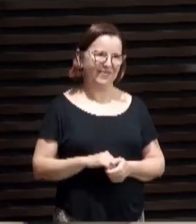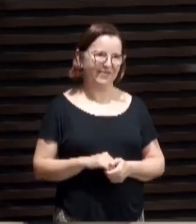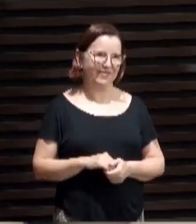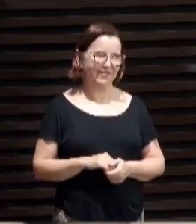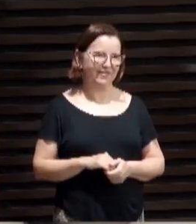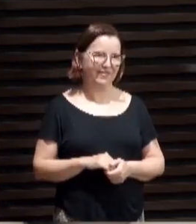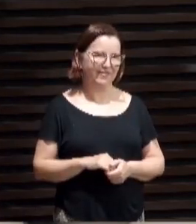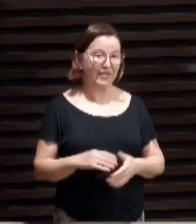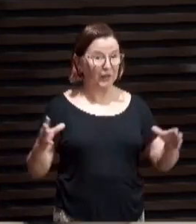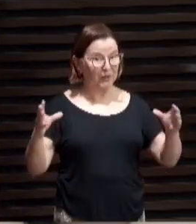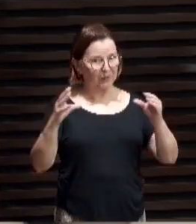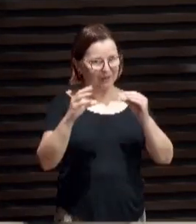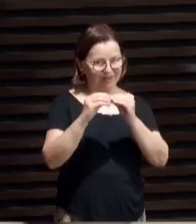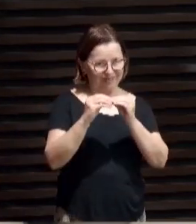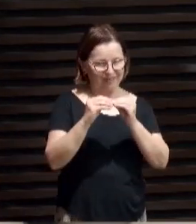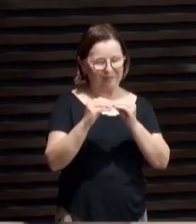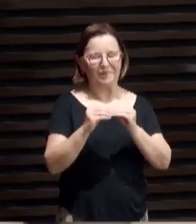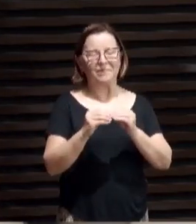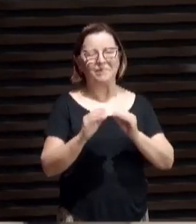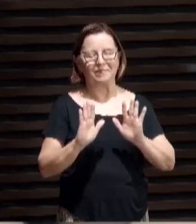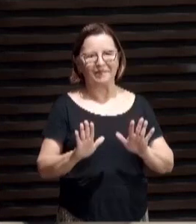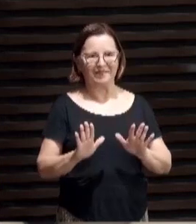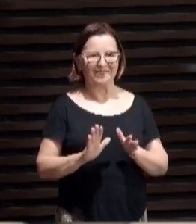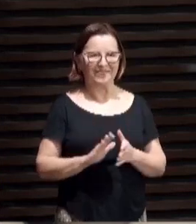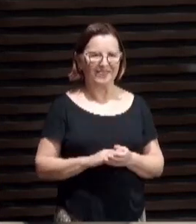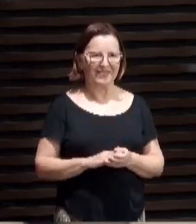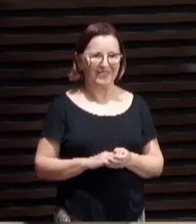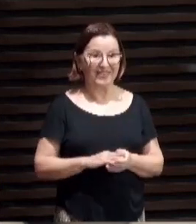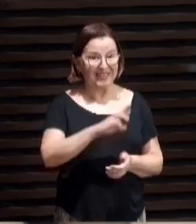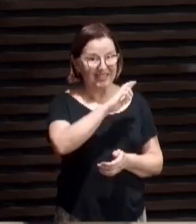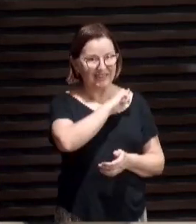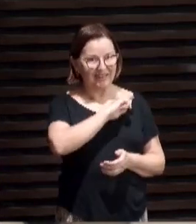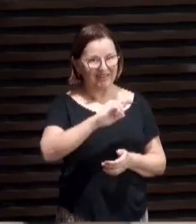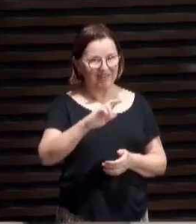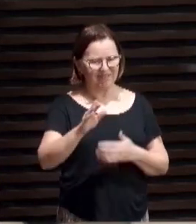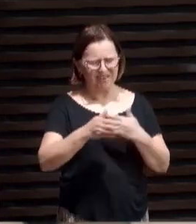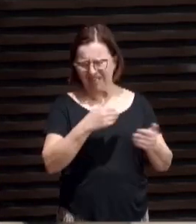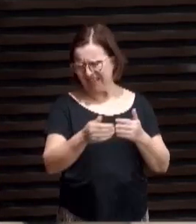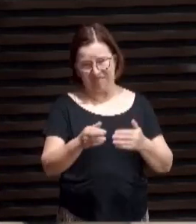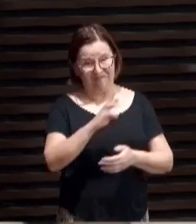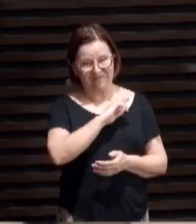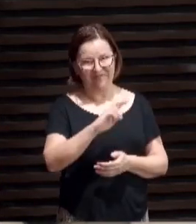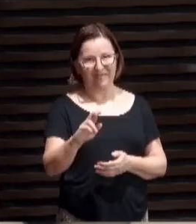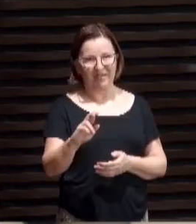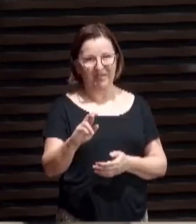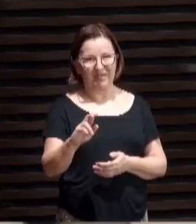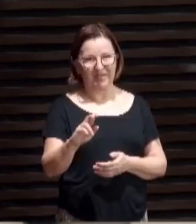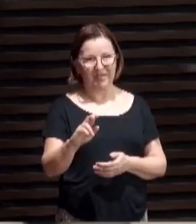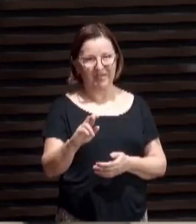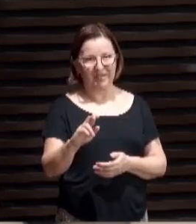Como conclusão, nós podemos dizer o seguinte: a religião, qualquer que seja, detesta o